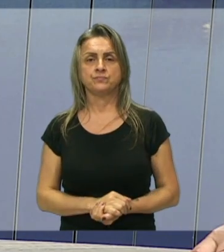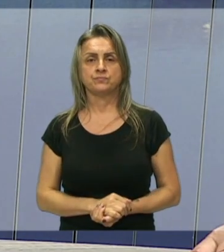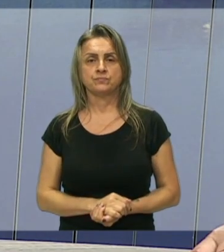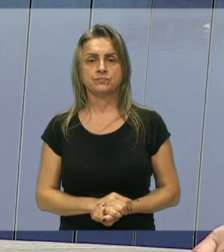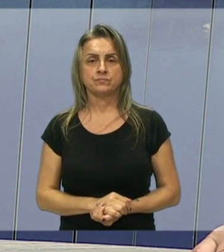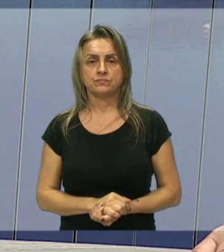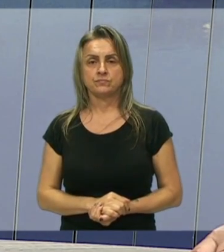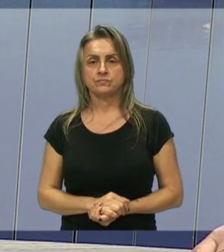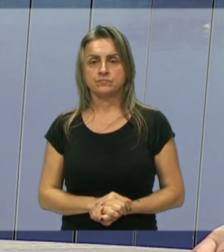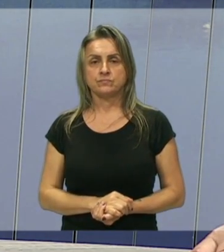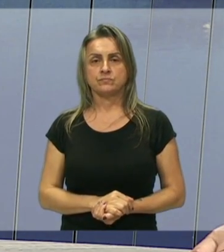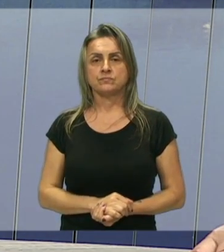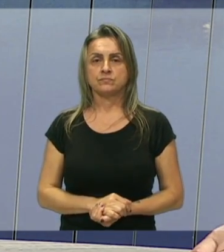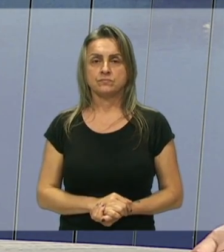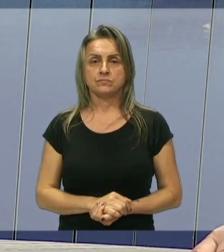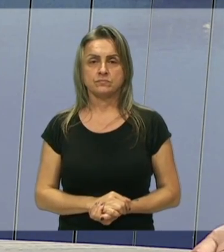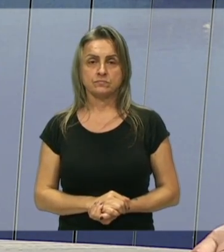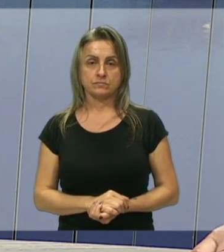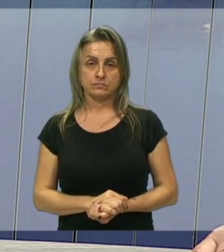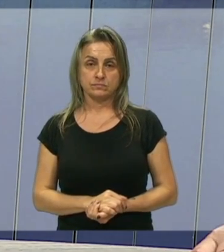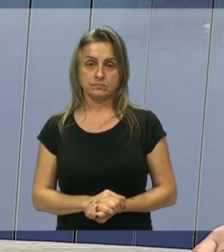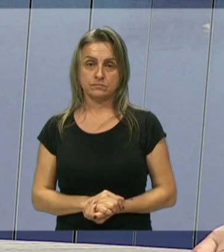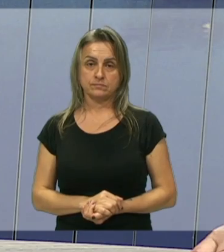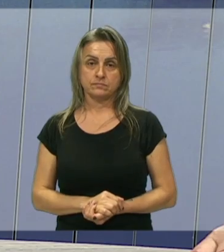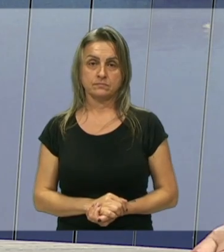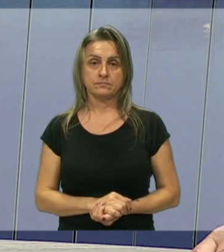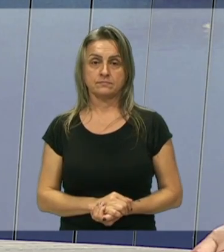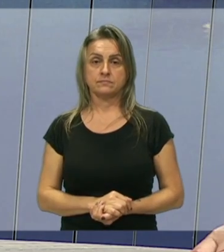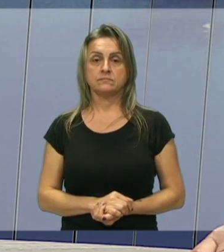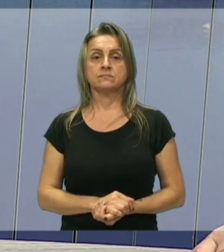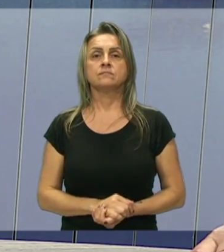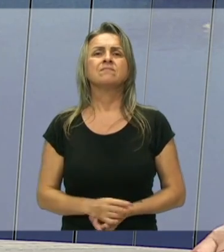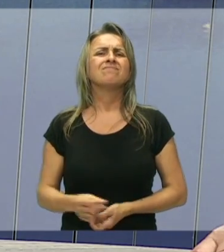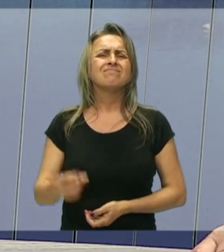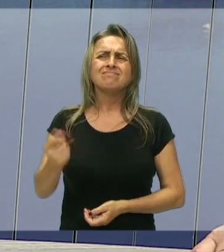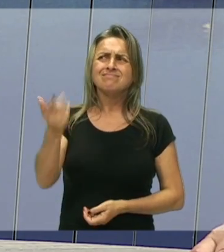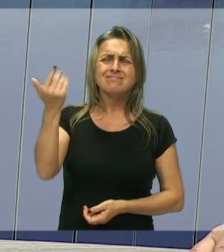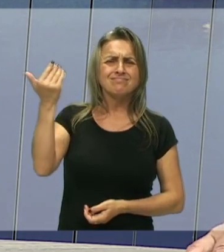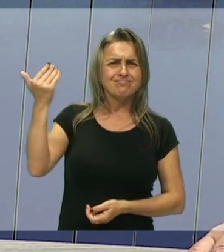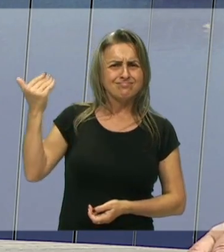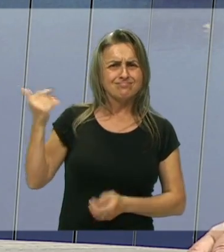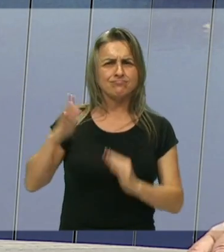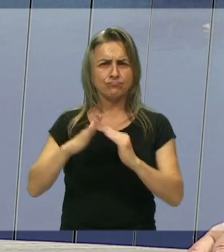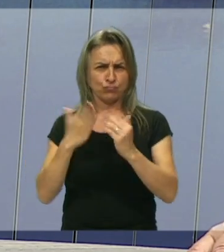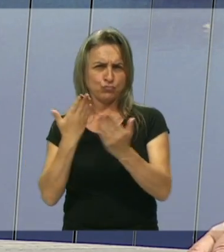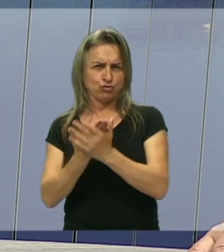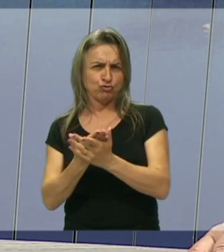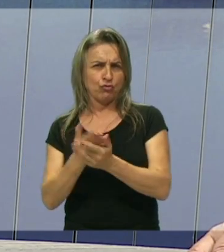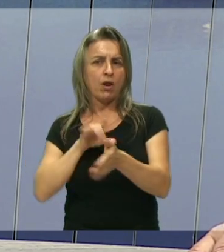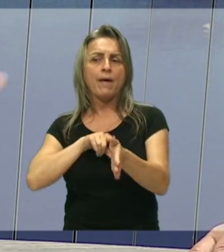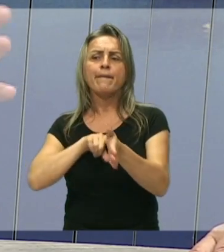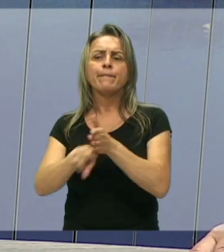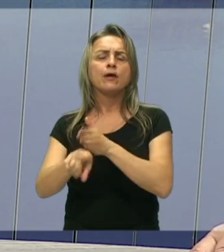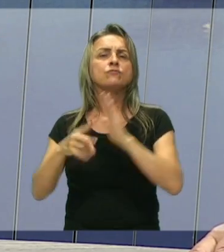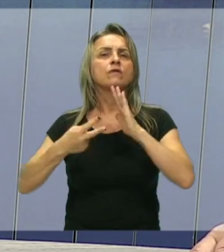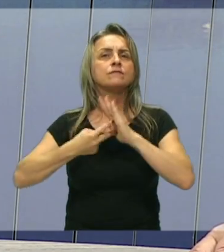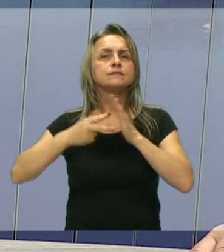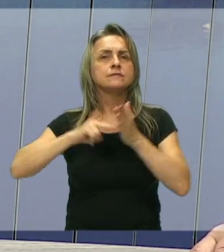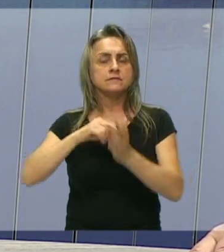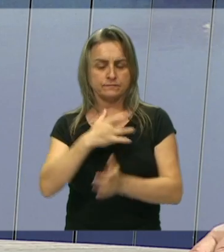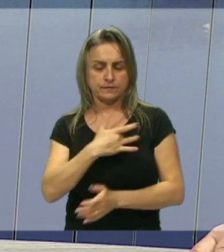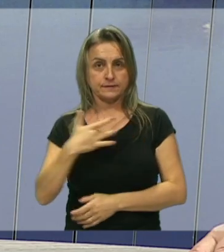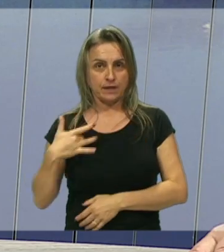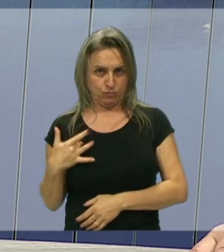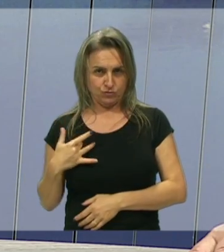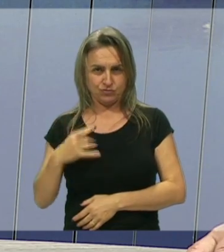quem... Lá, antigamente, na escola, quando a gente perguntava o que é ter saúde, muitos diziam, não ter